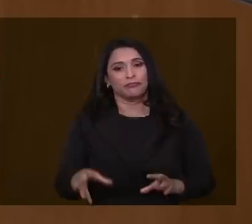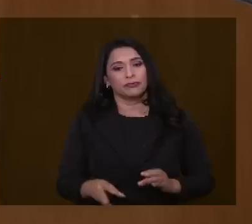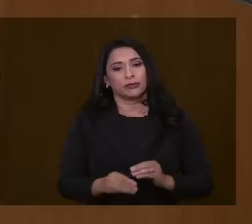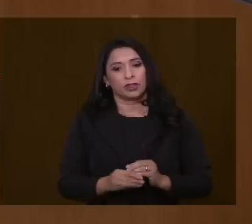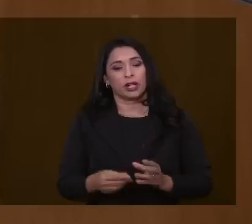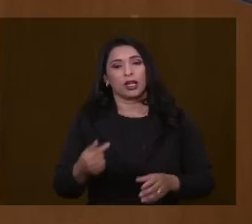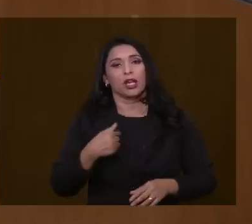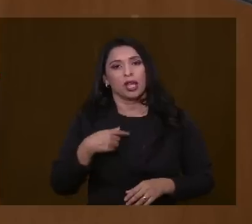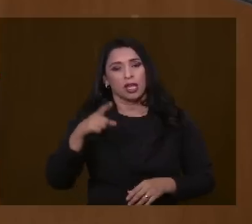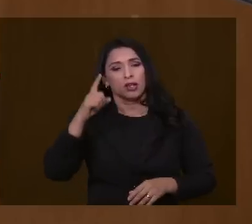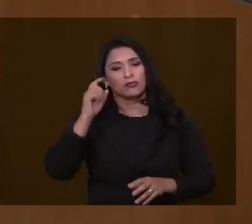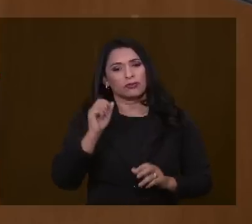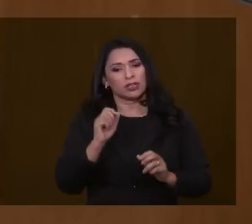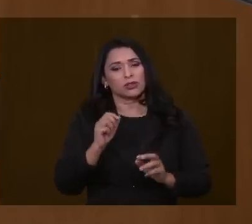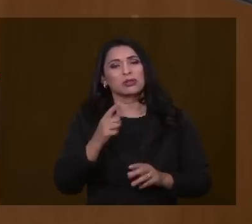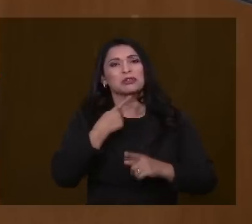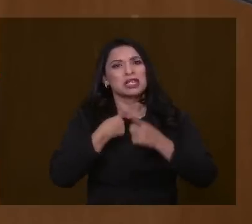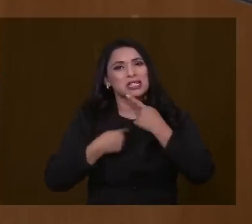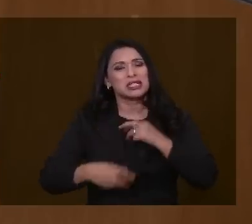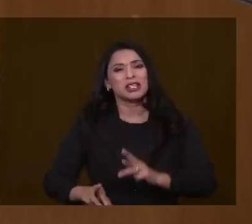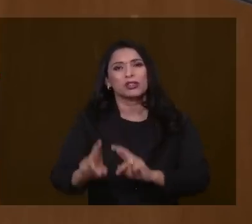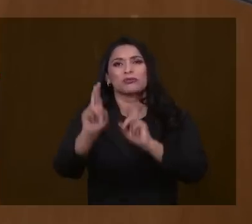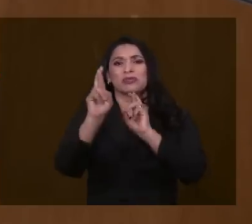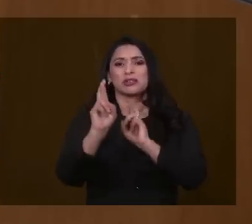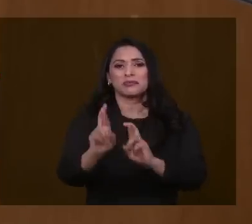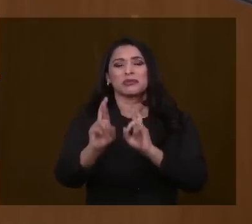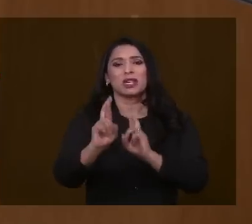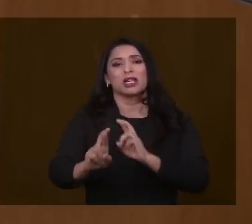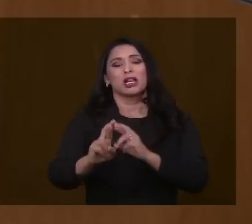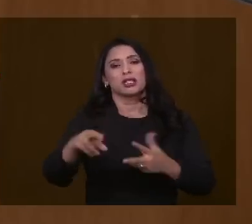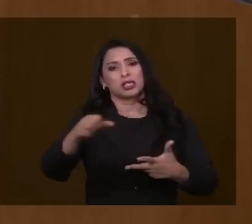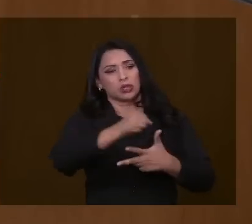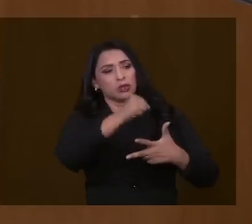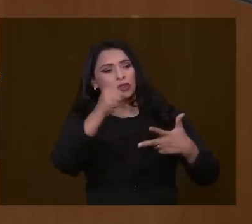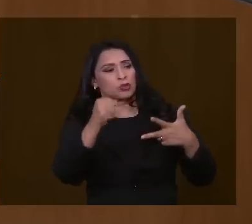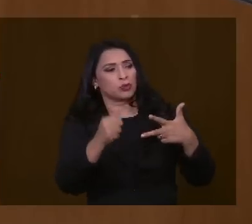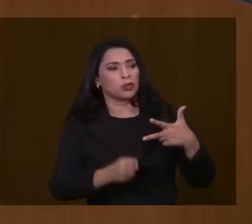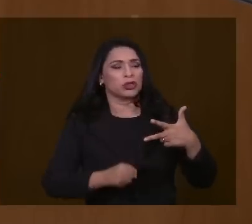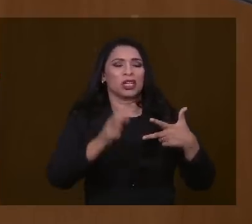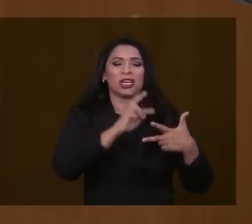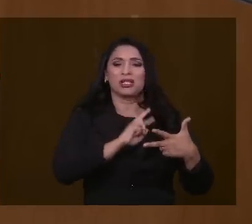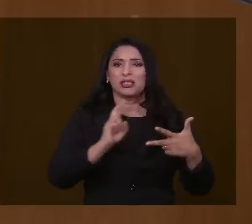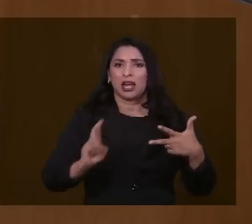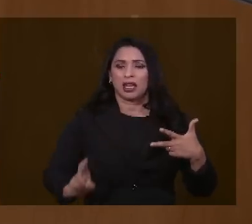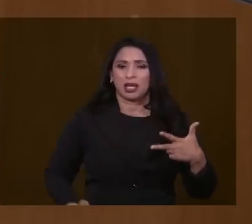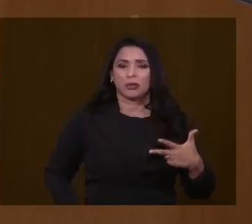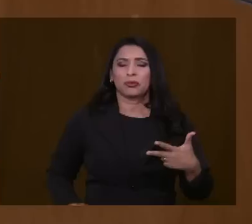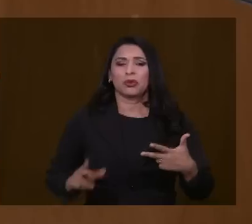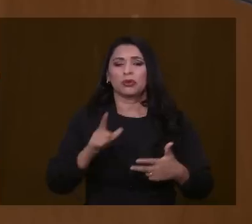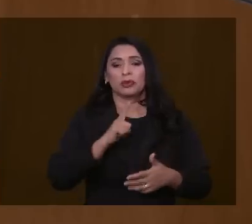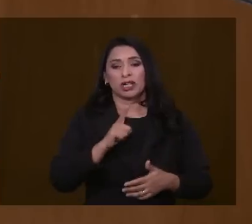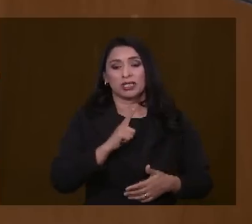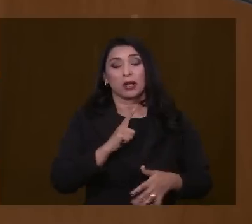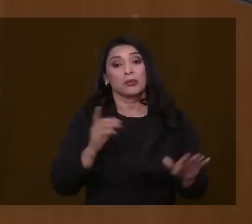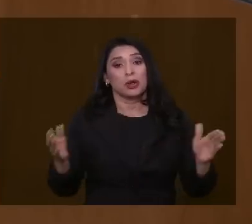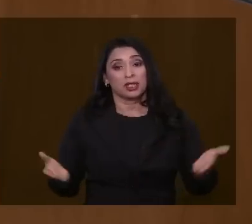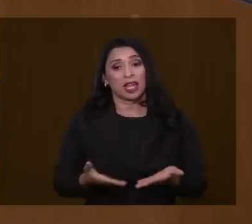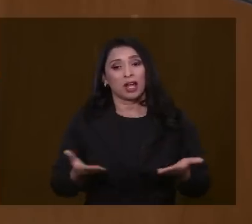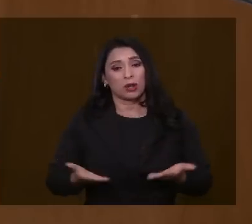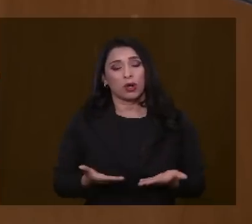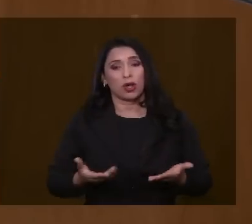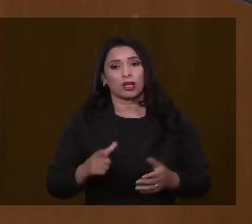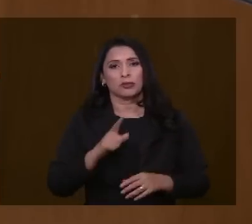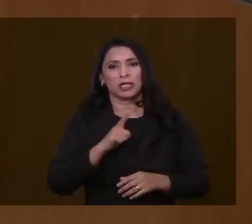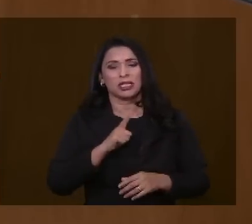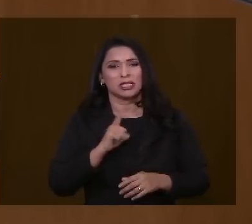poderes republicanos tenham na devida conta que nada será mais fatal agora do que